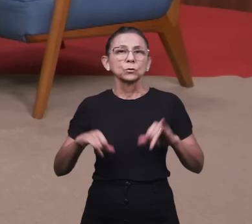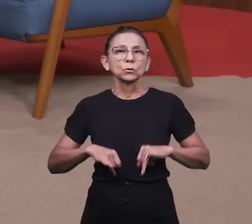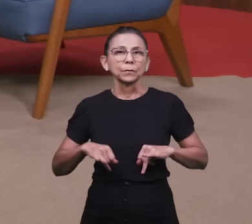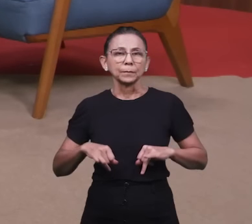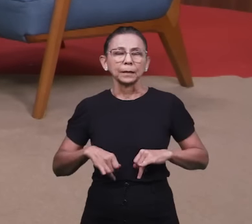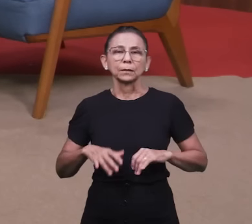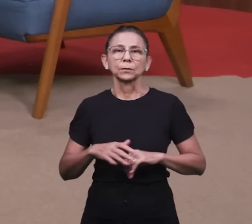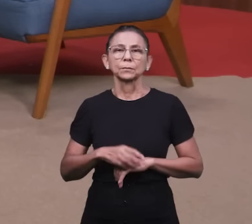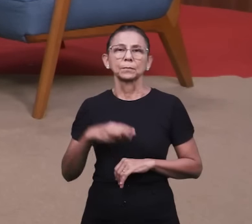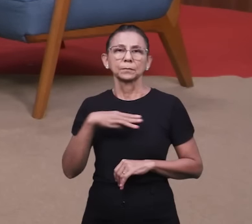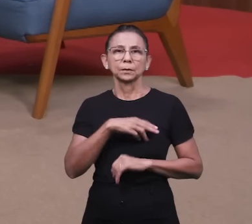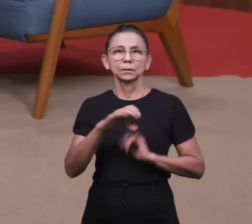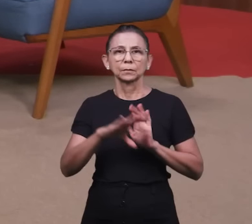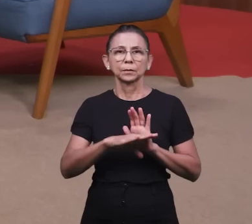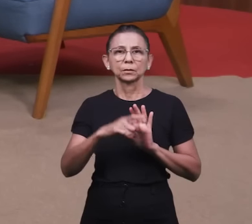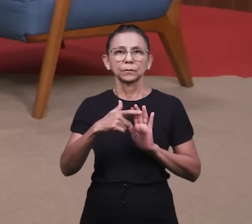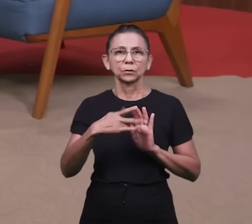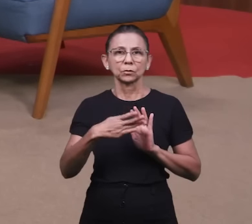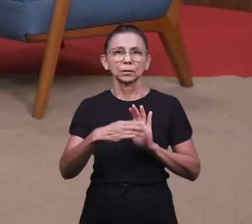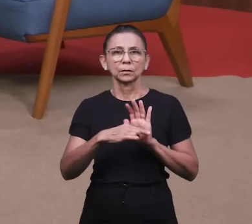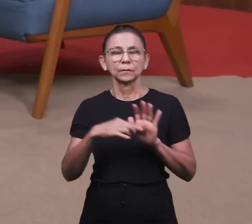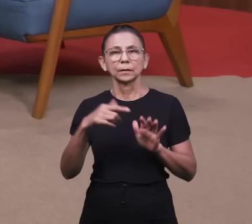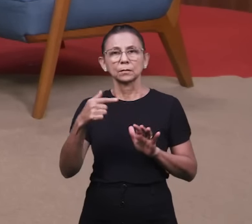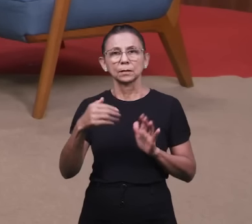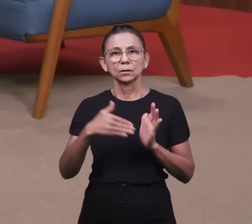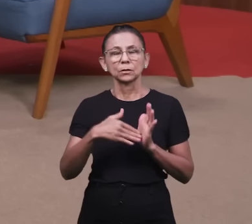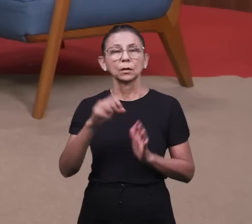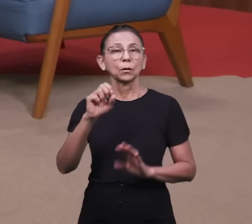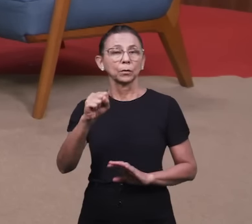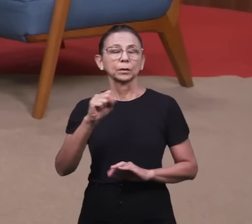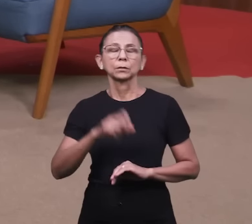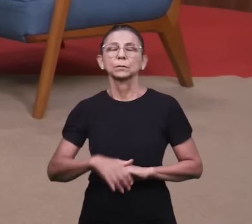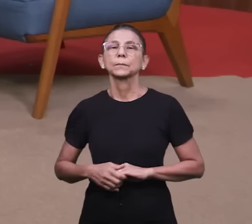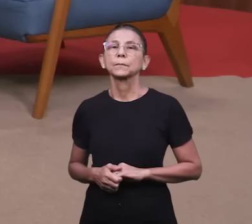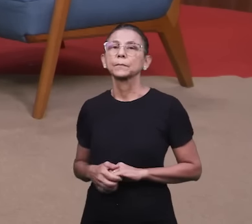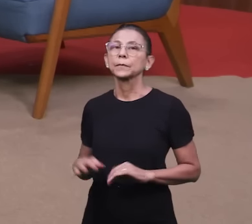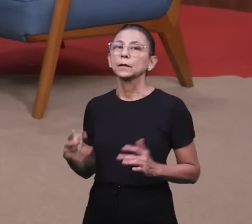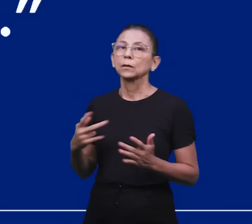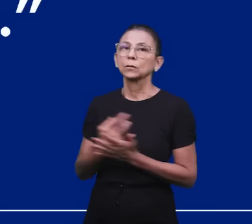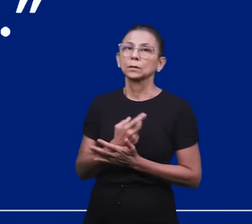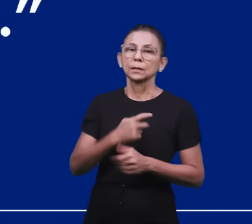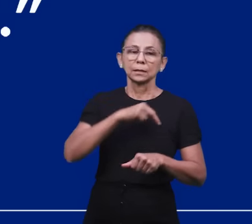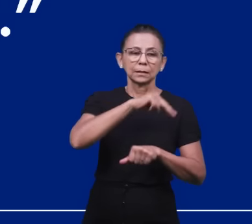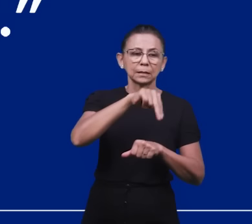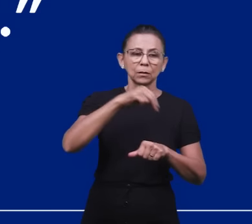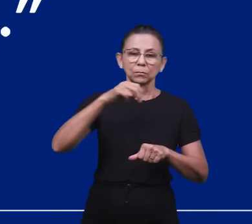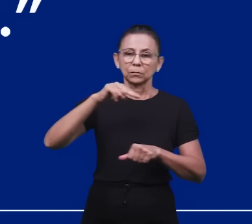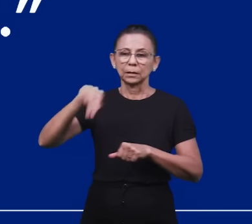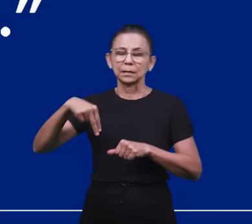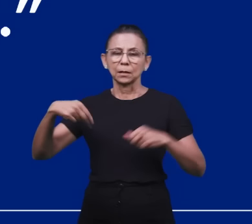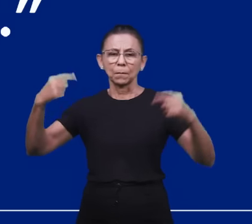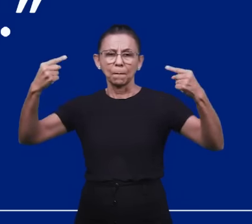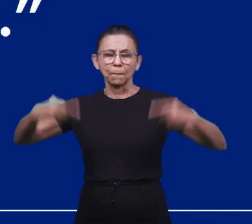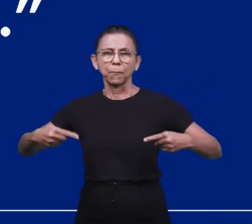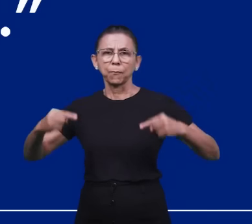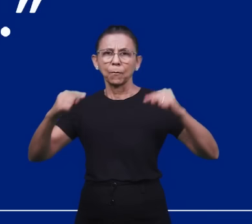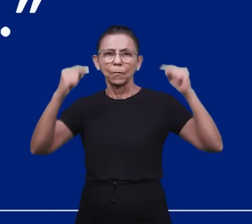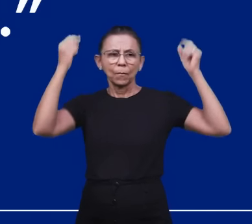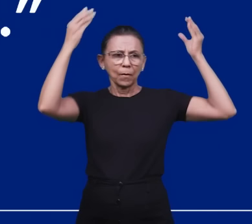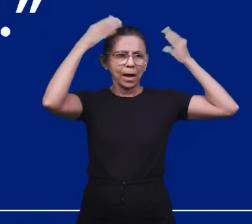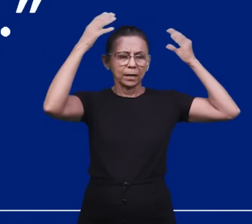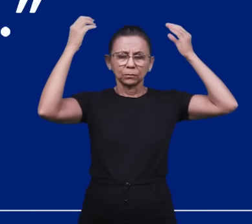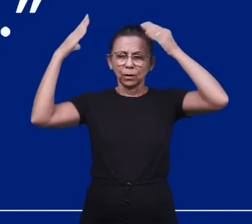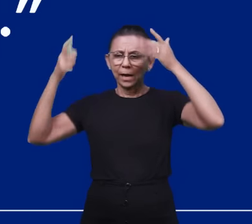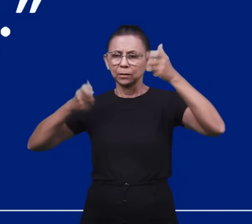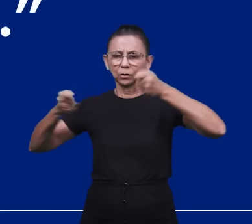um texto que fala sobre isso Mateus 24 verso 7 e 8 diz assim por quanto se levantará nação contra nação e